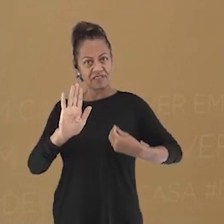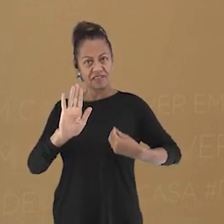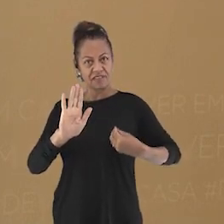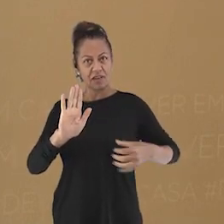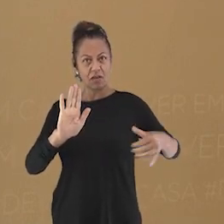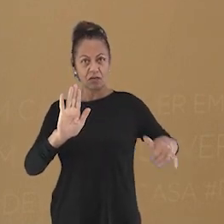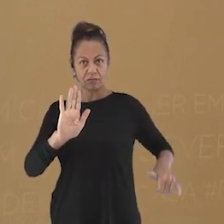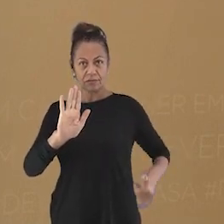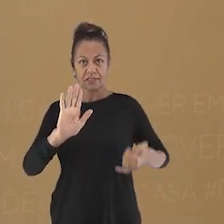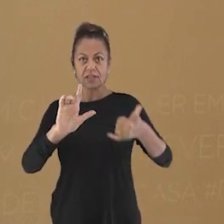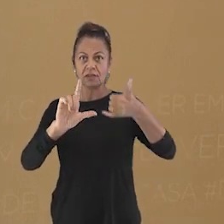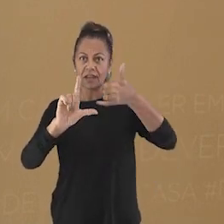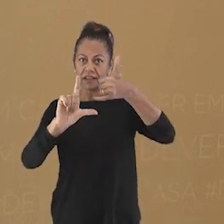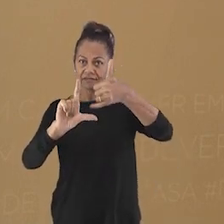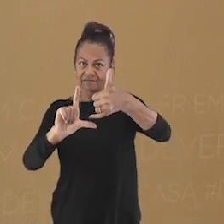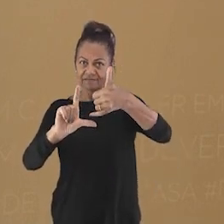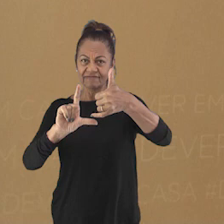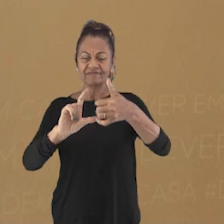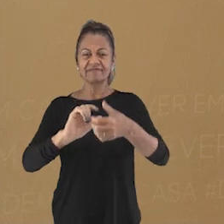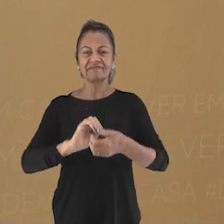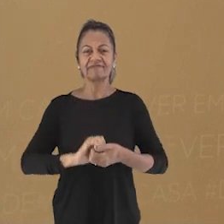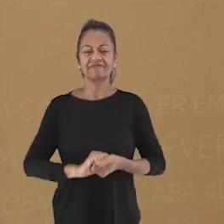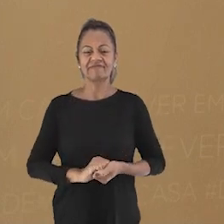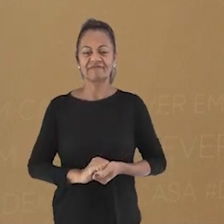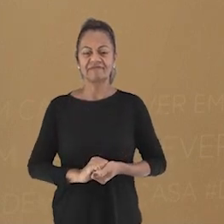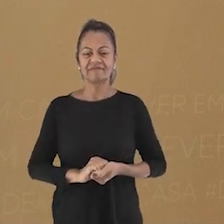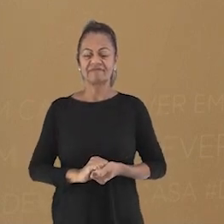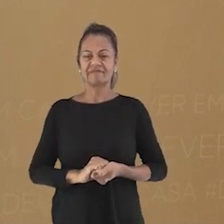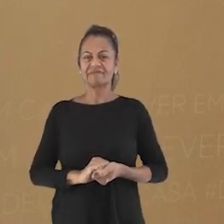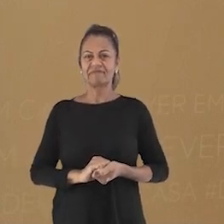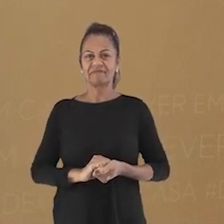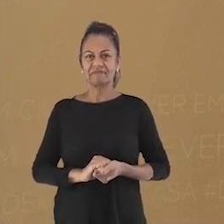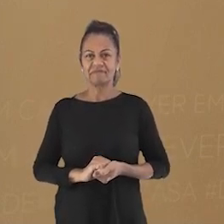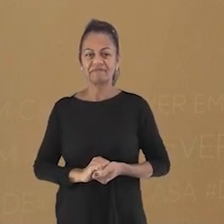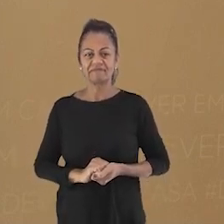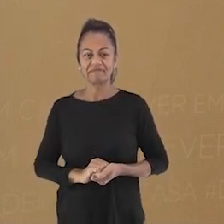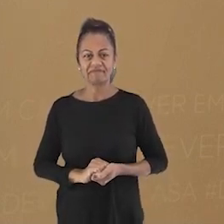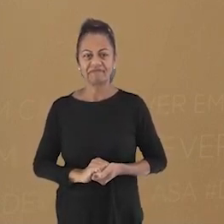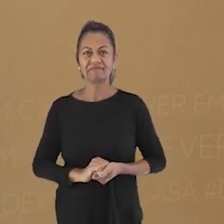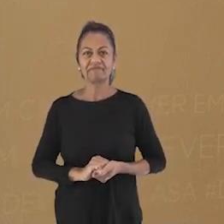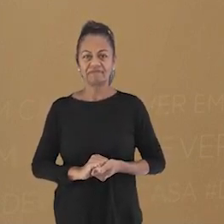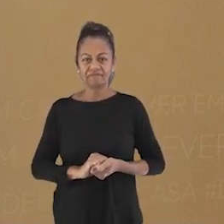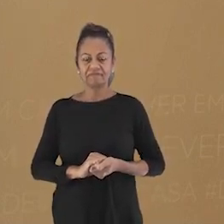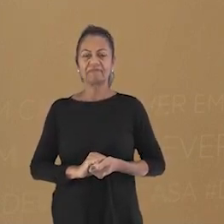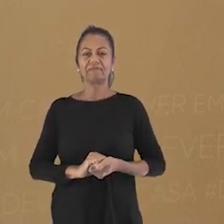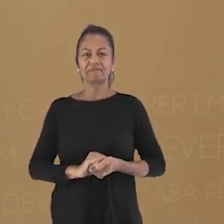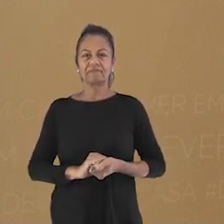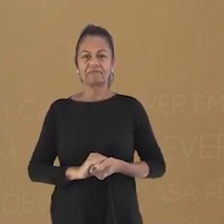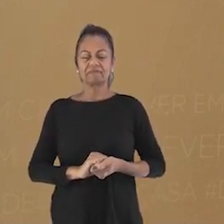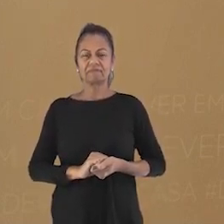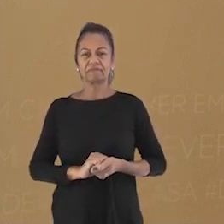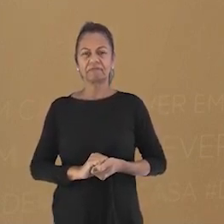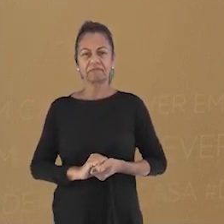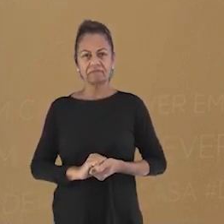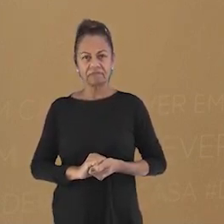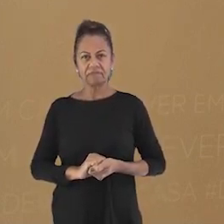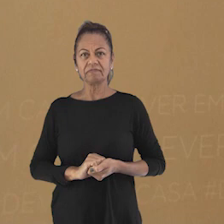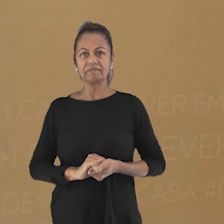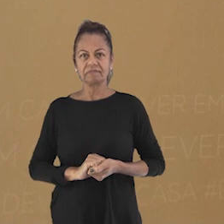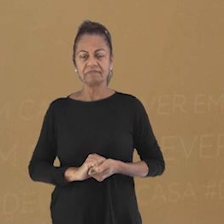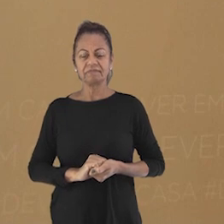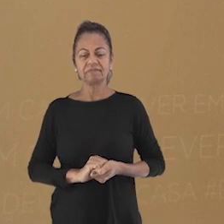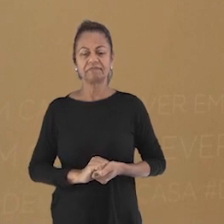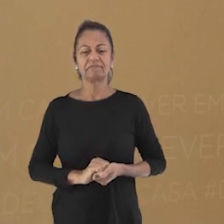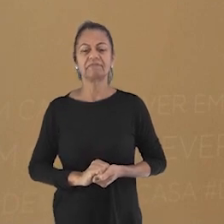aponte para o QR Code que aparece aqui. Ou abra o leitor de QR Code e pronto. Você vai ser